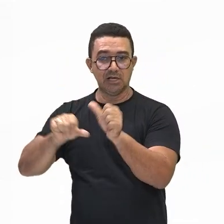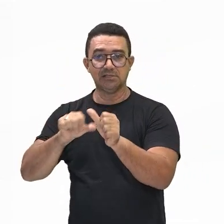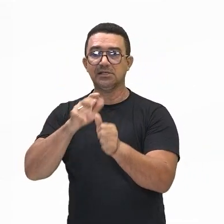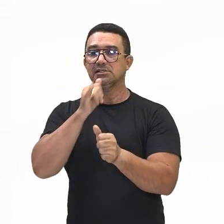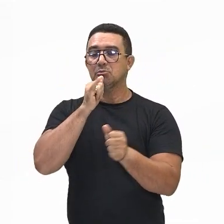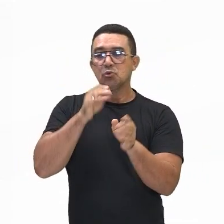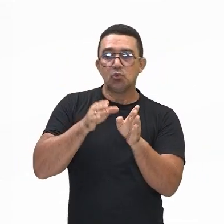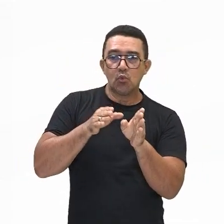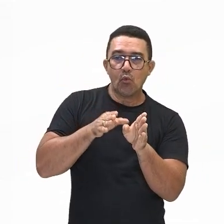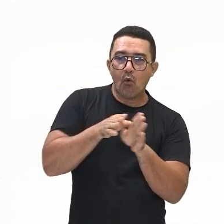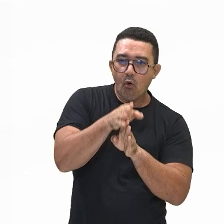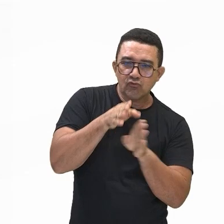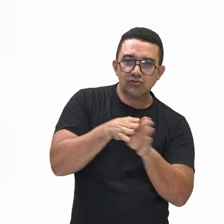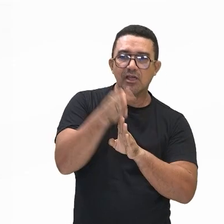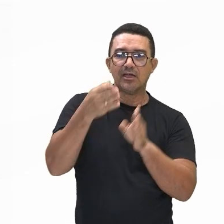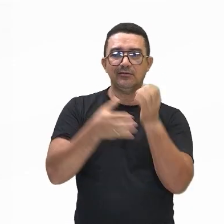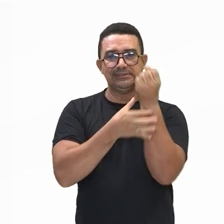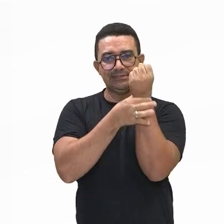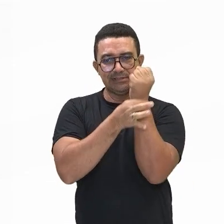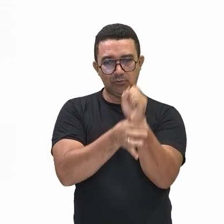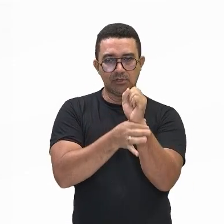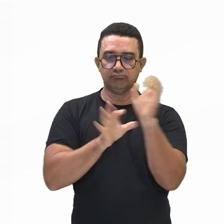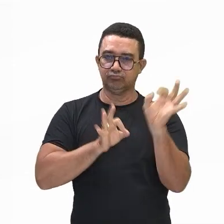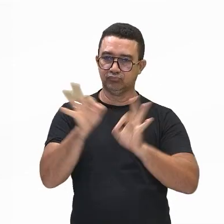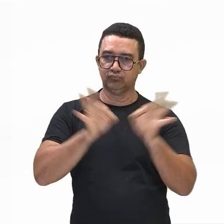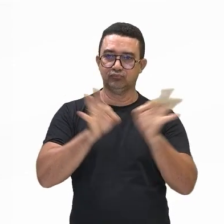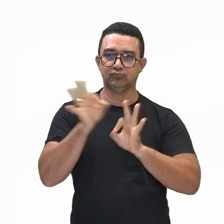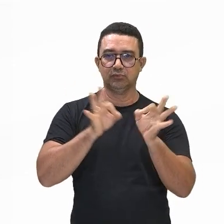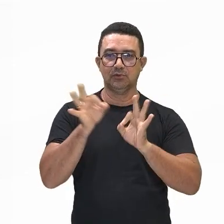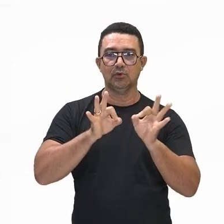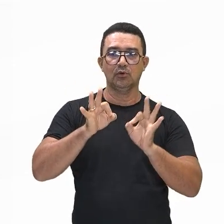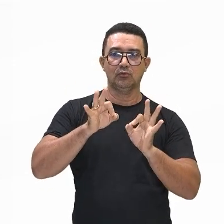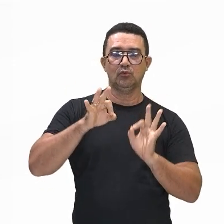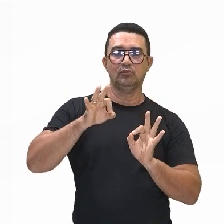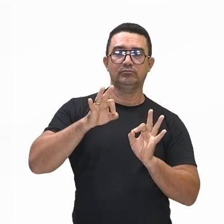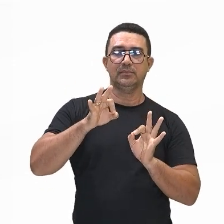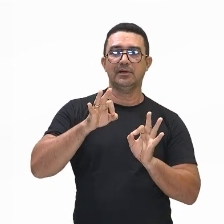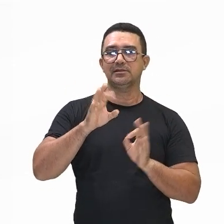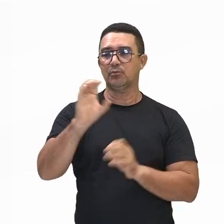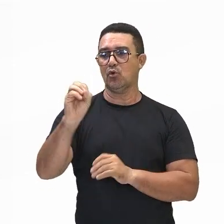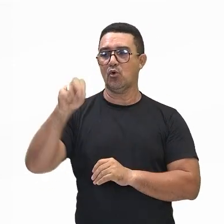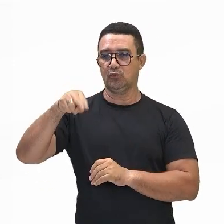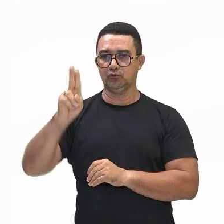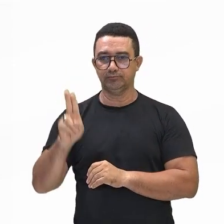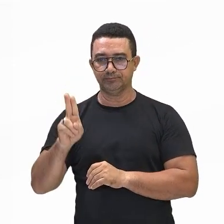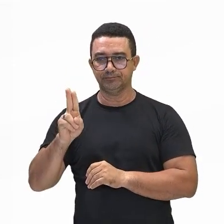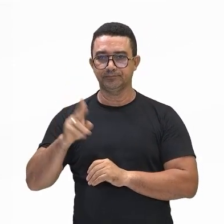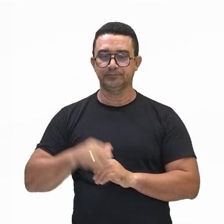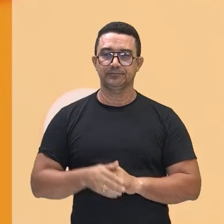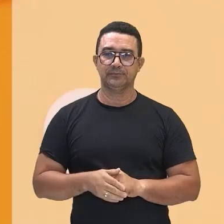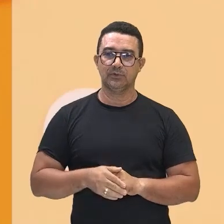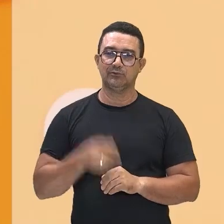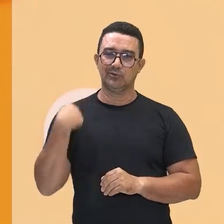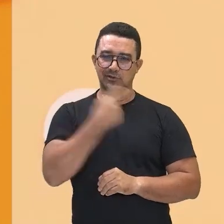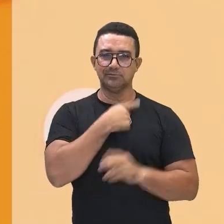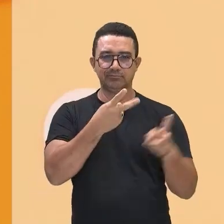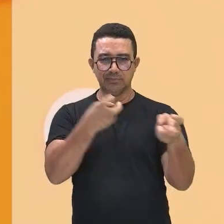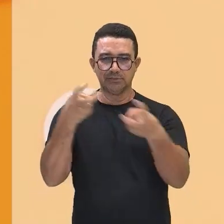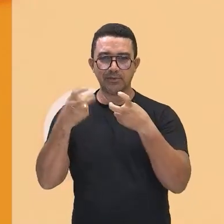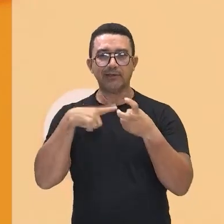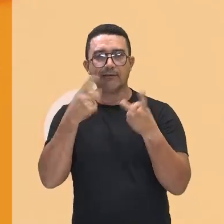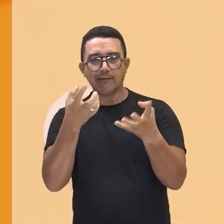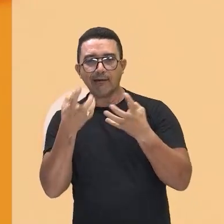de Segurança da Organização das Nações Unidas, tá? A ONU. Então, a gente observa que eles